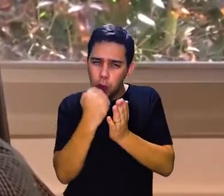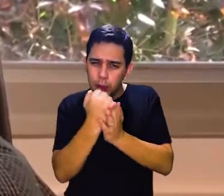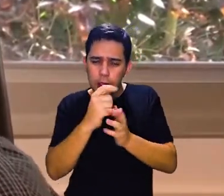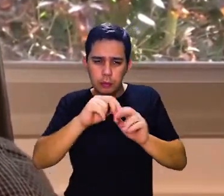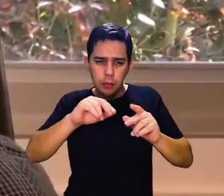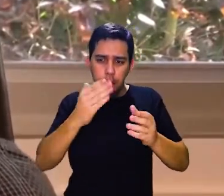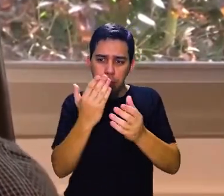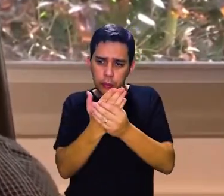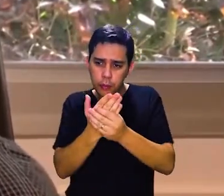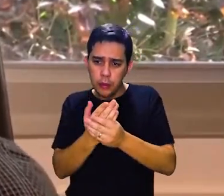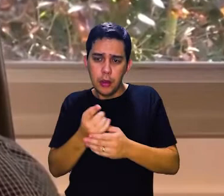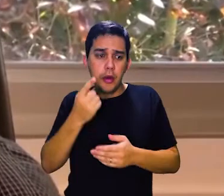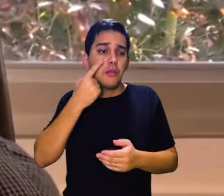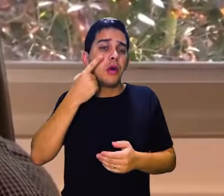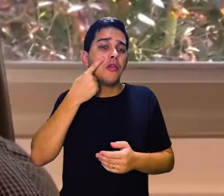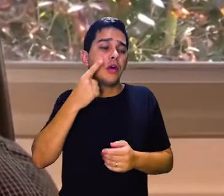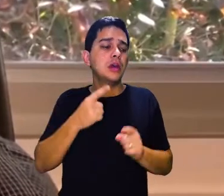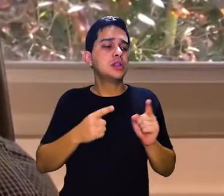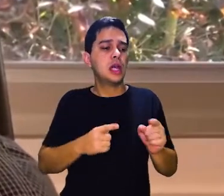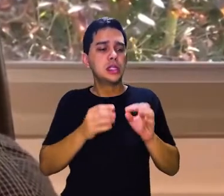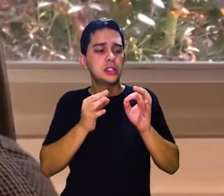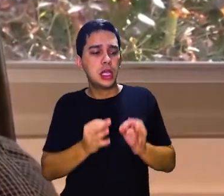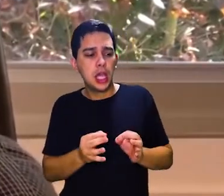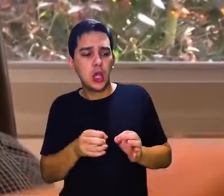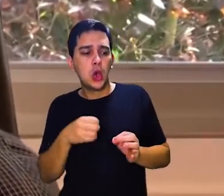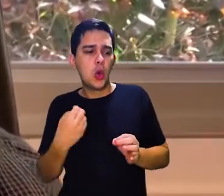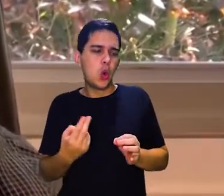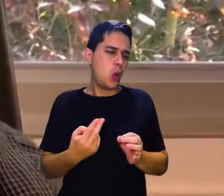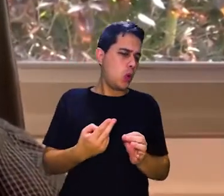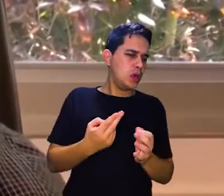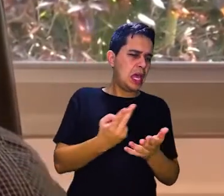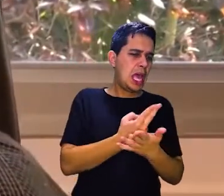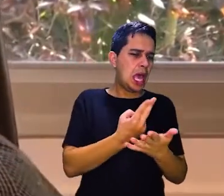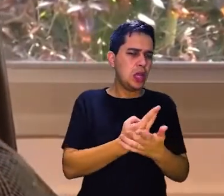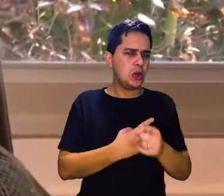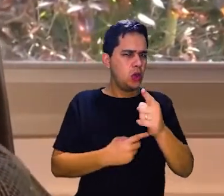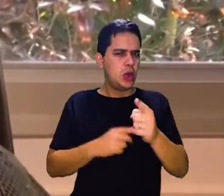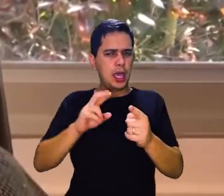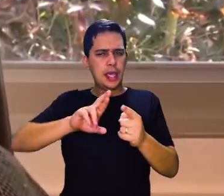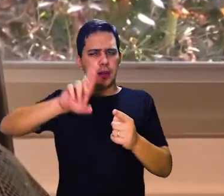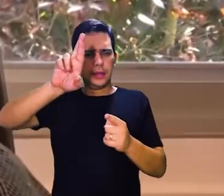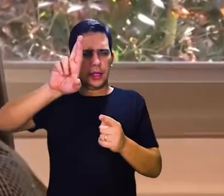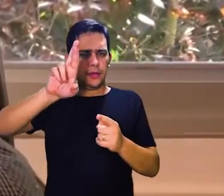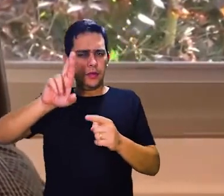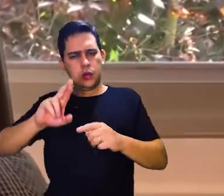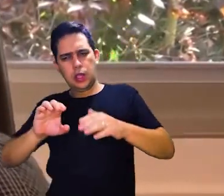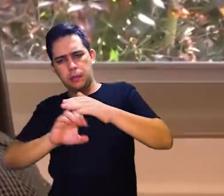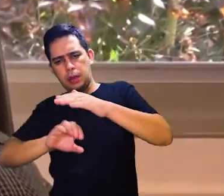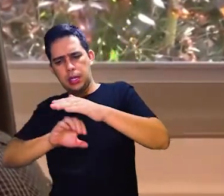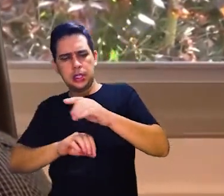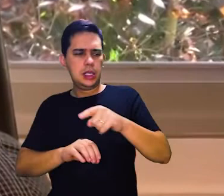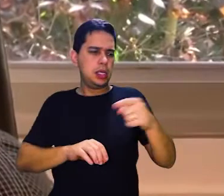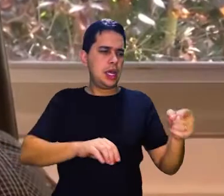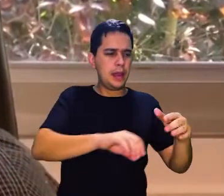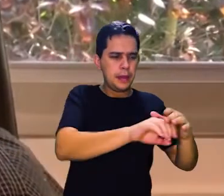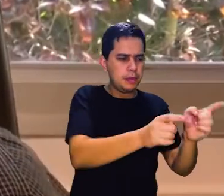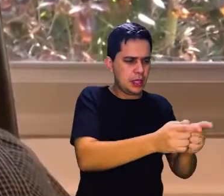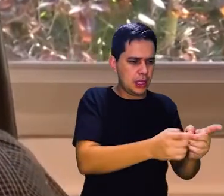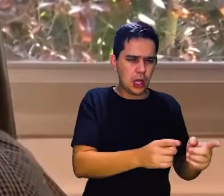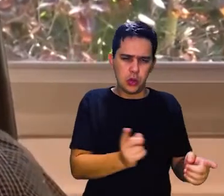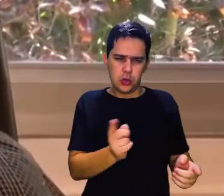é realmente o caso de instaurar um inquérito civil público para investigar a regularidade